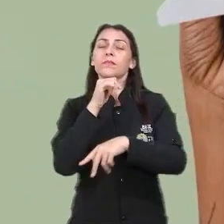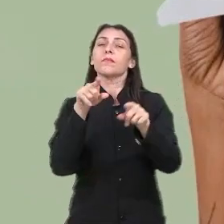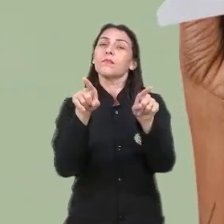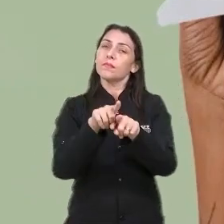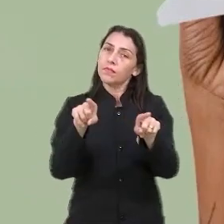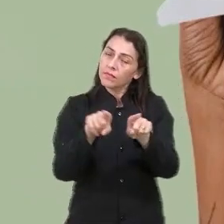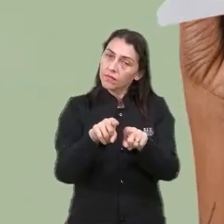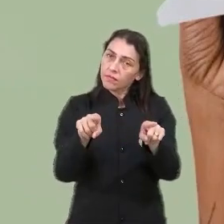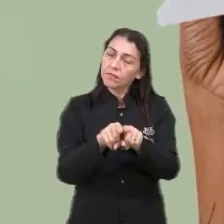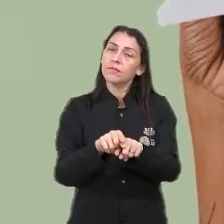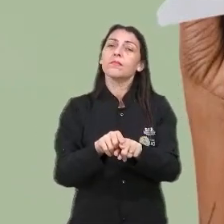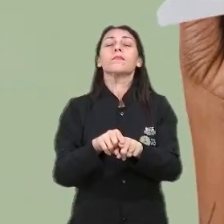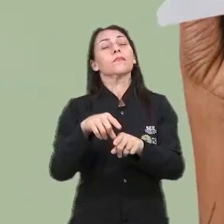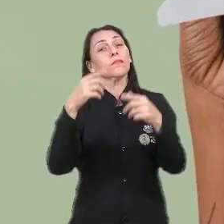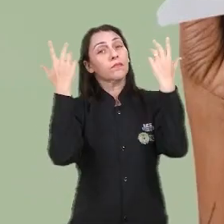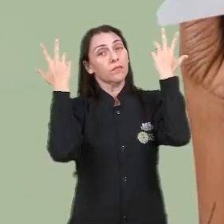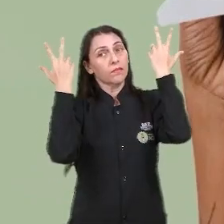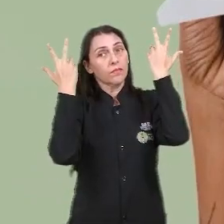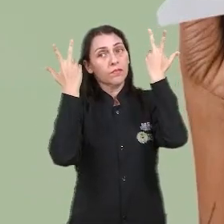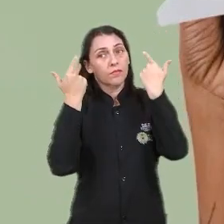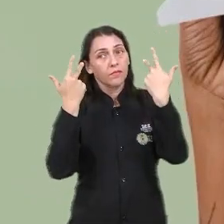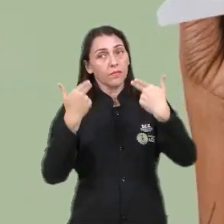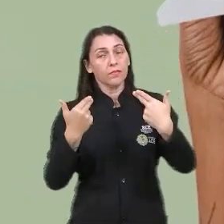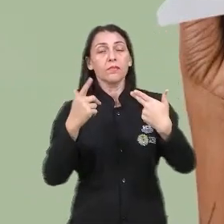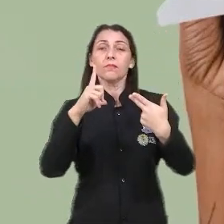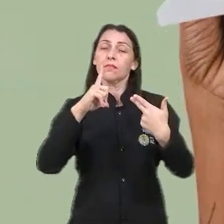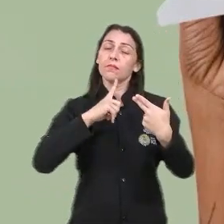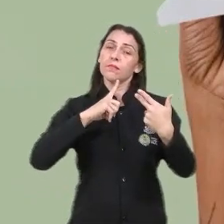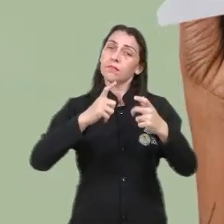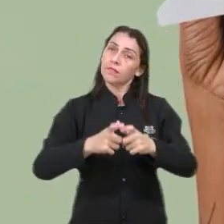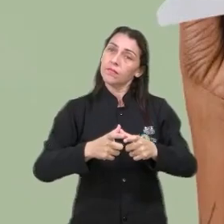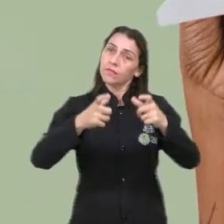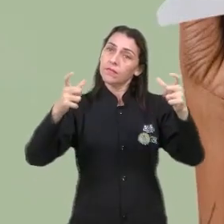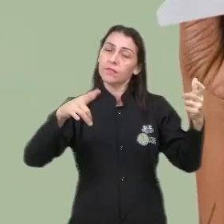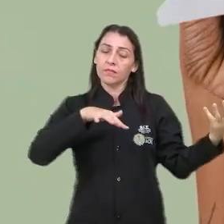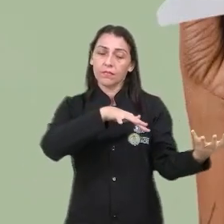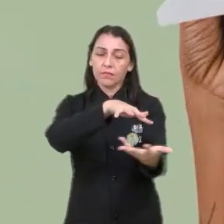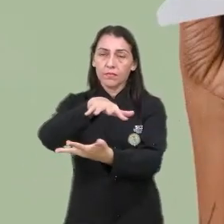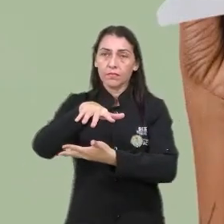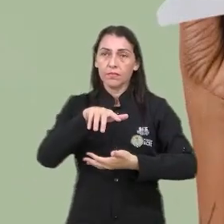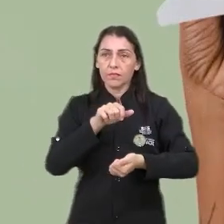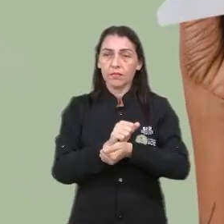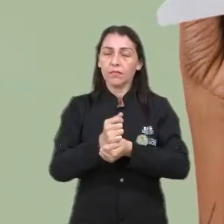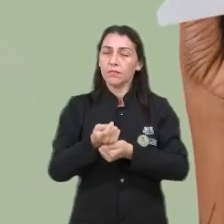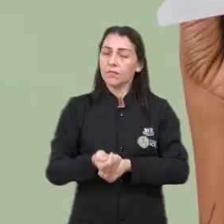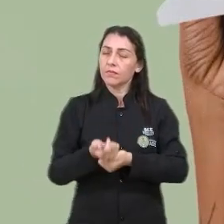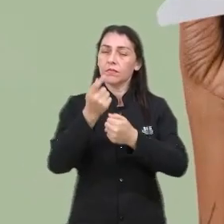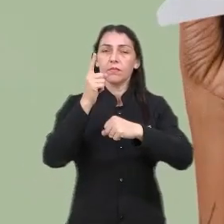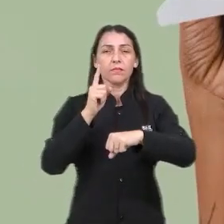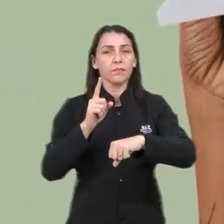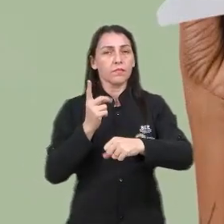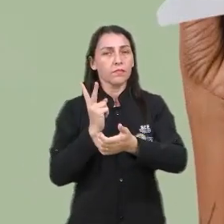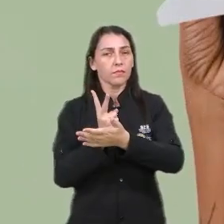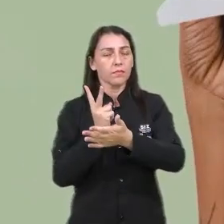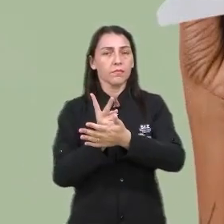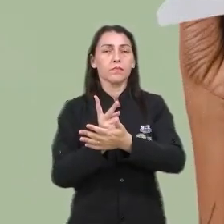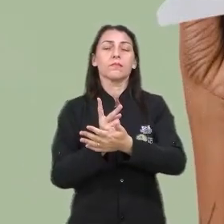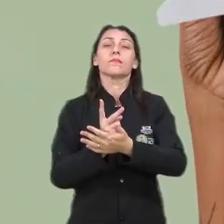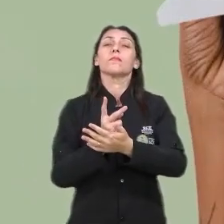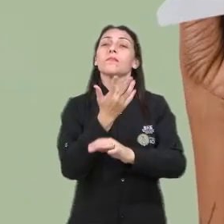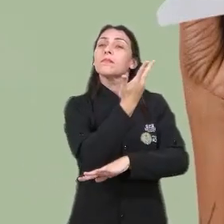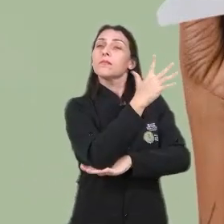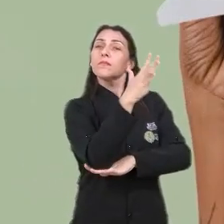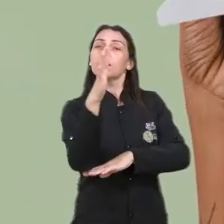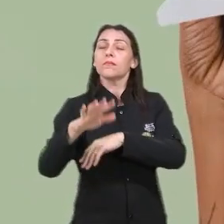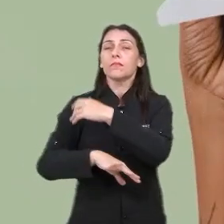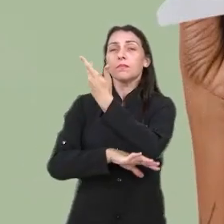é um recurso natural, disponível para a maior parte do planeta, quase que o tempo todo, E as